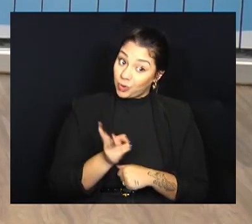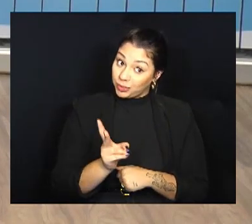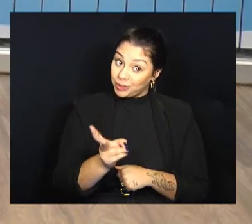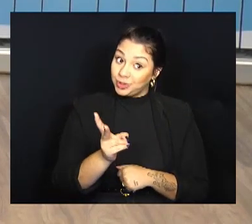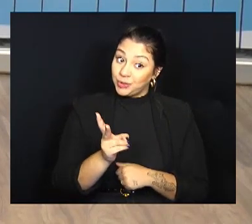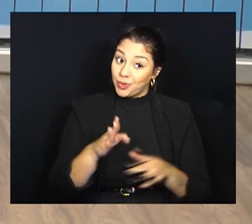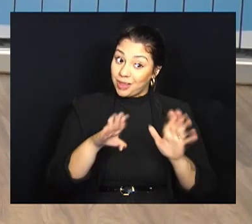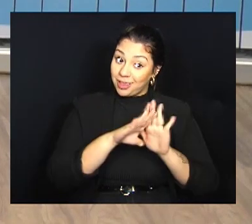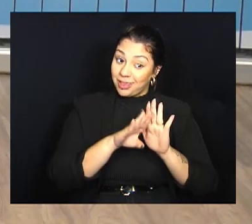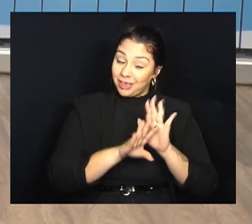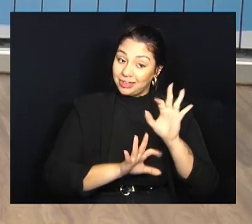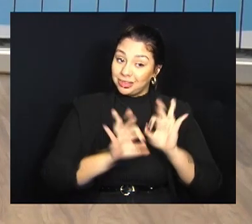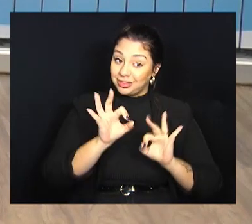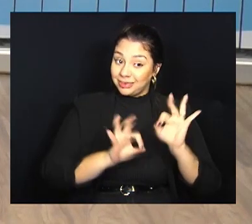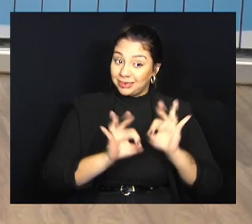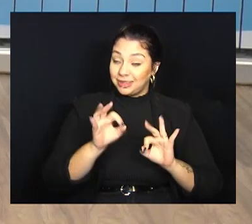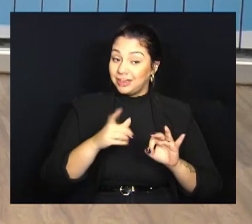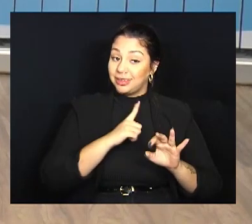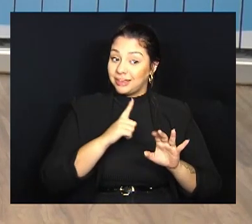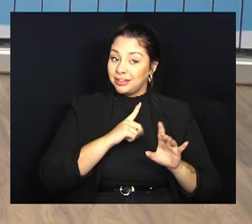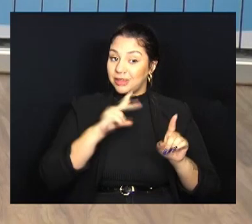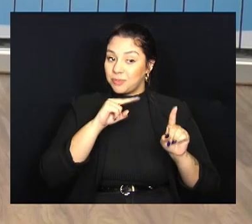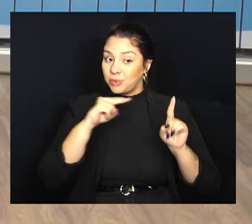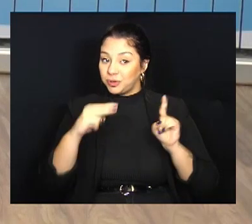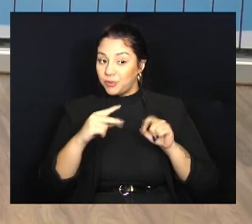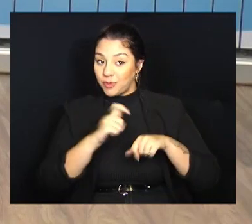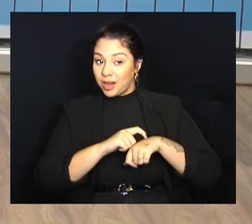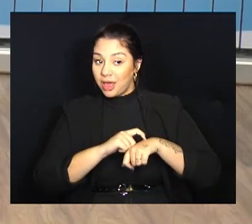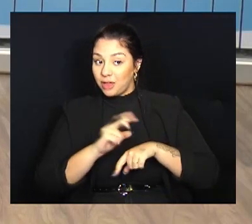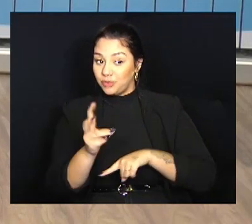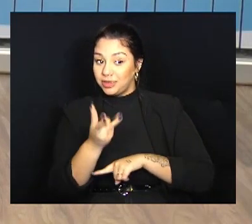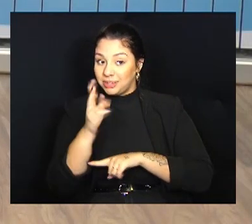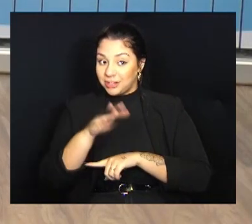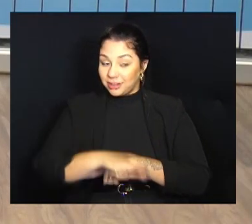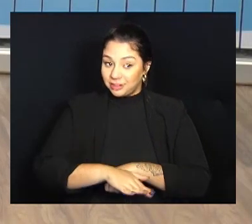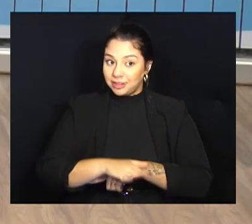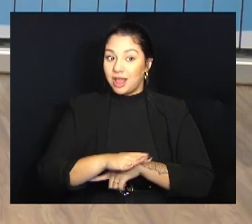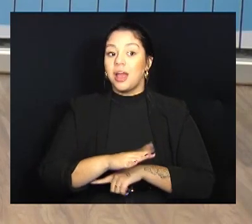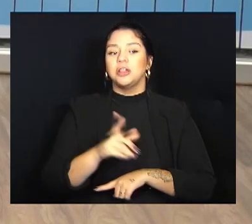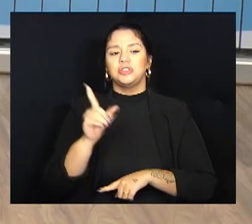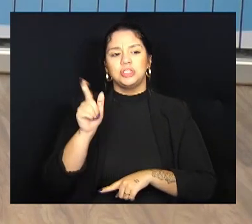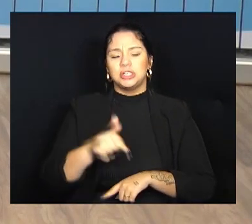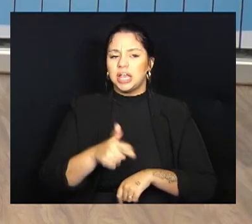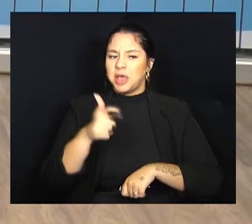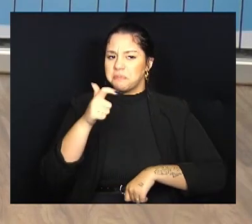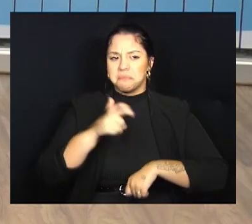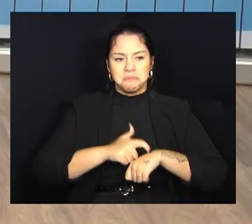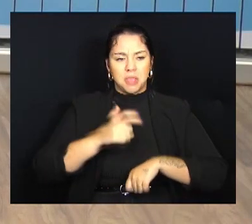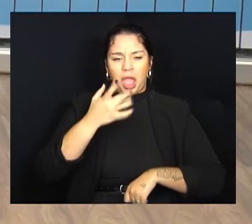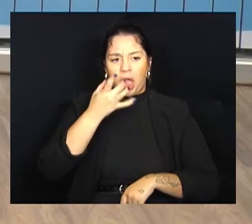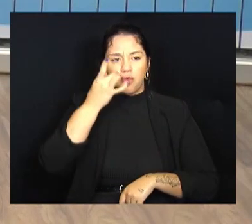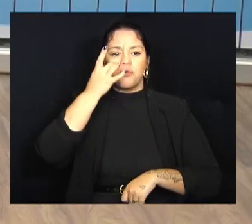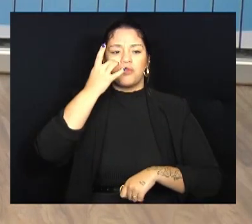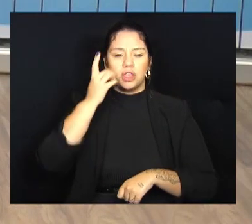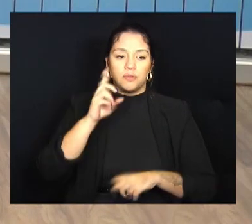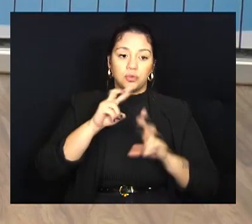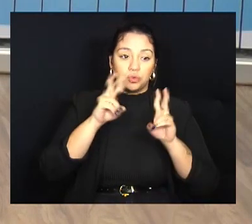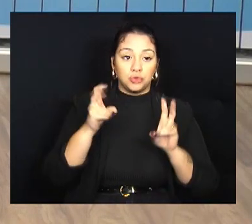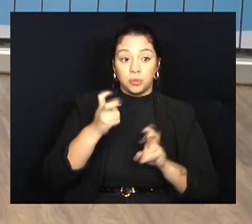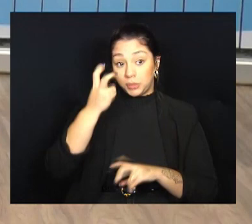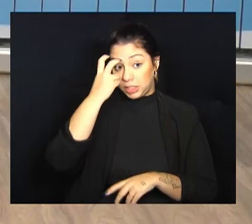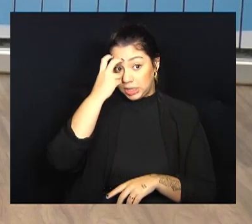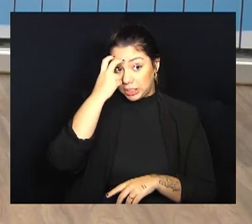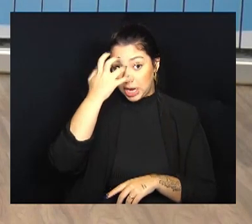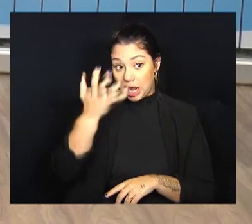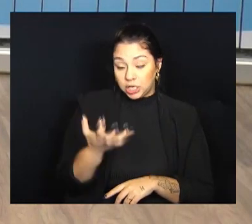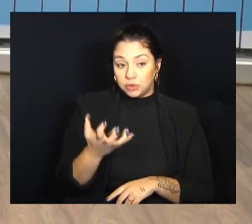na nossa programação. Tem Ponto de Vista às 3 horas da tarde, programa inédito ao vivo para falar sobre inteligência artificial.